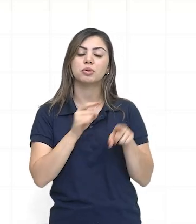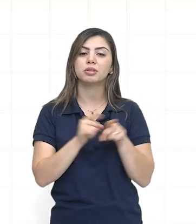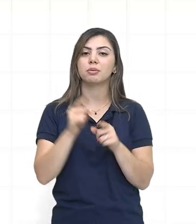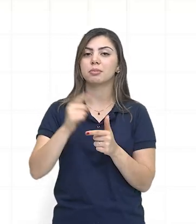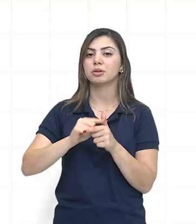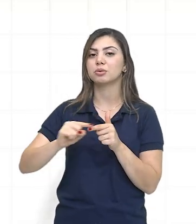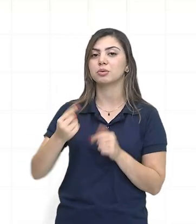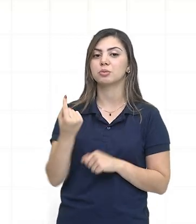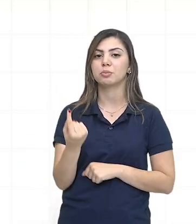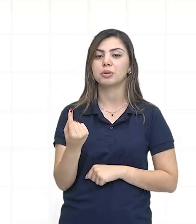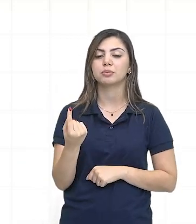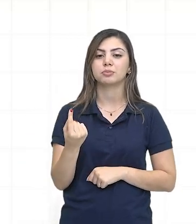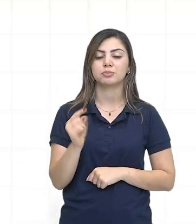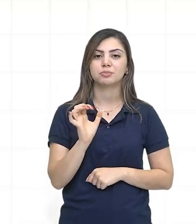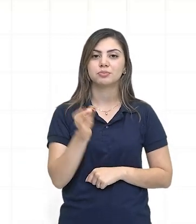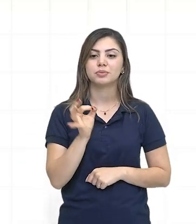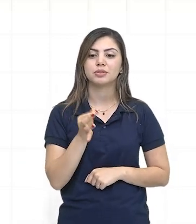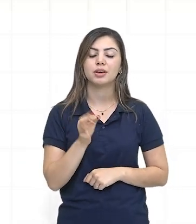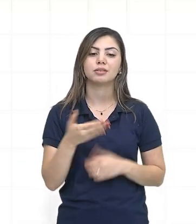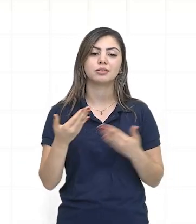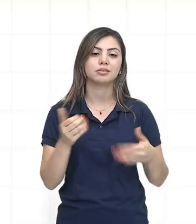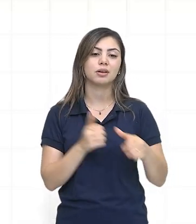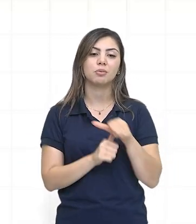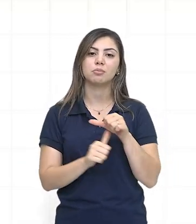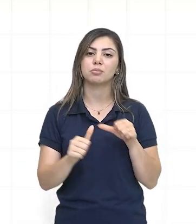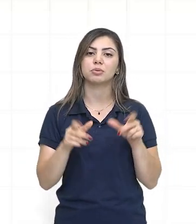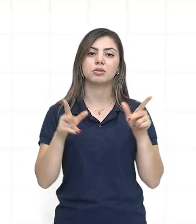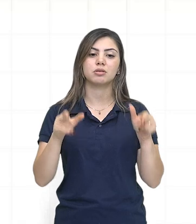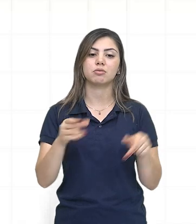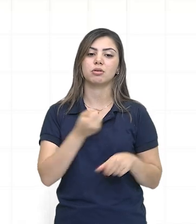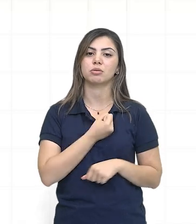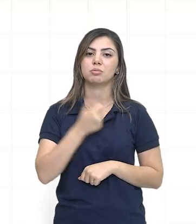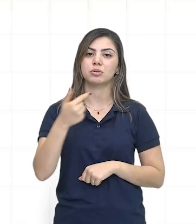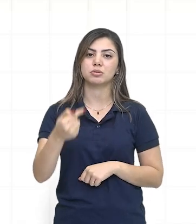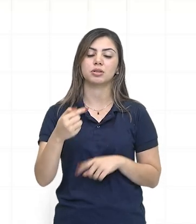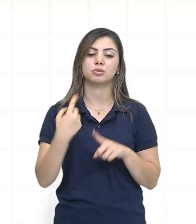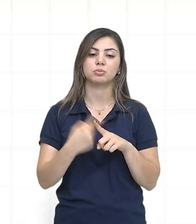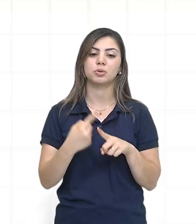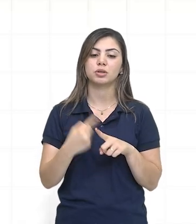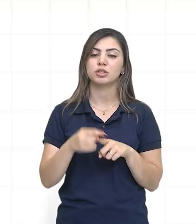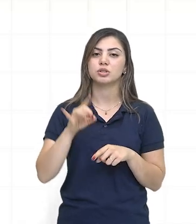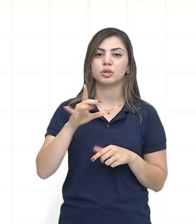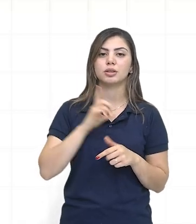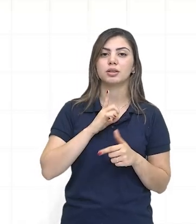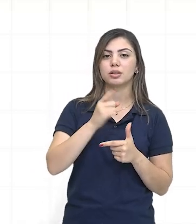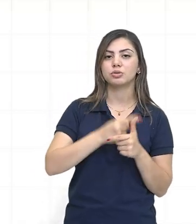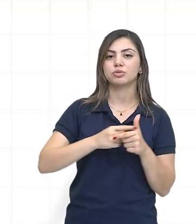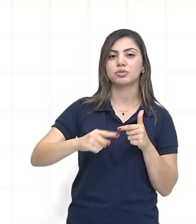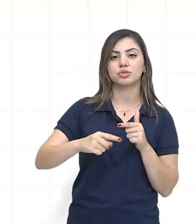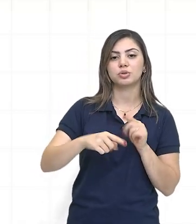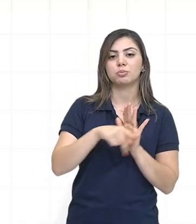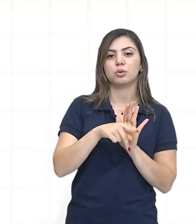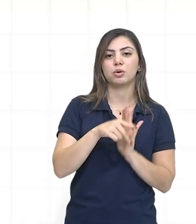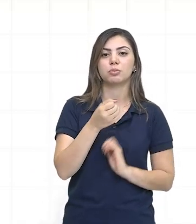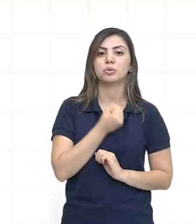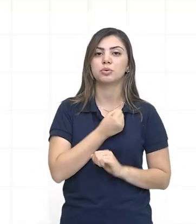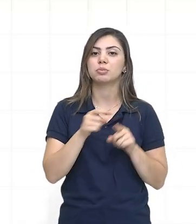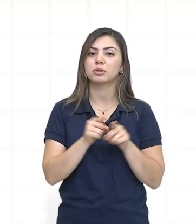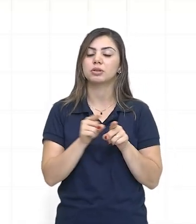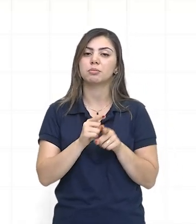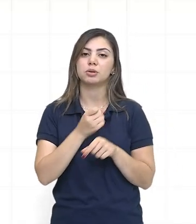1. O mesmo acontece com 7. Ele só se divide por ele mesmo, que é 7, e por